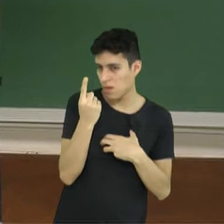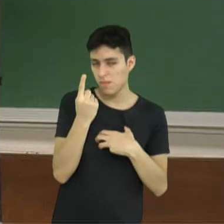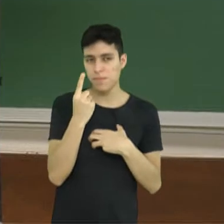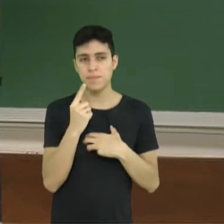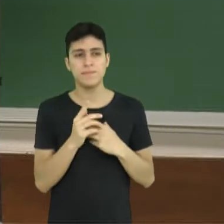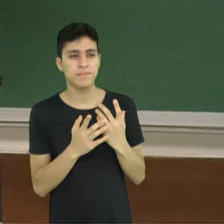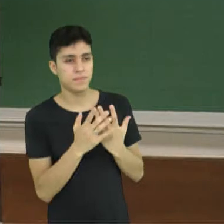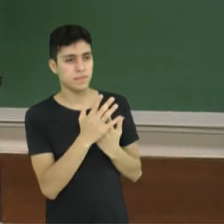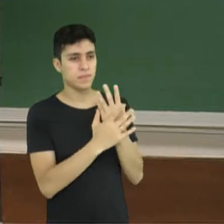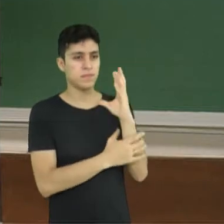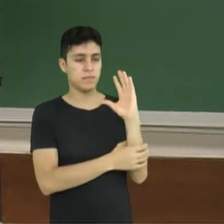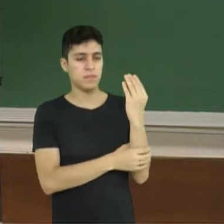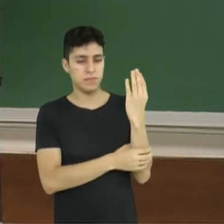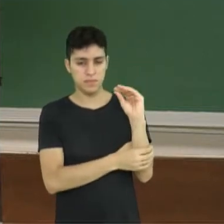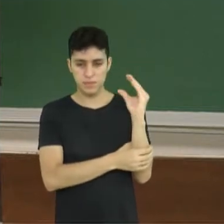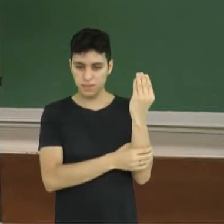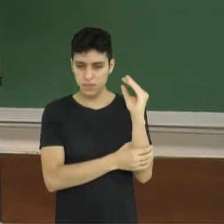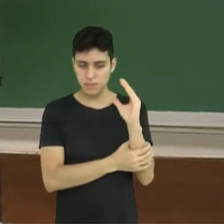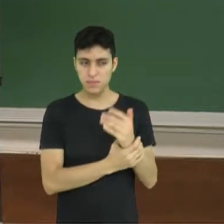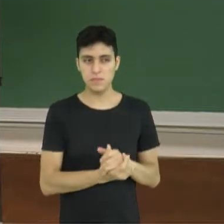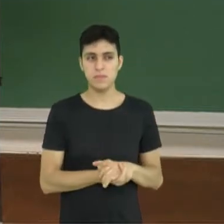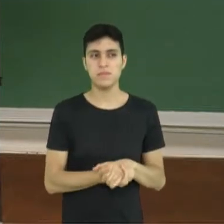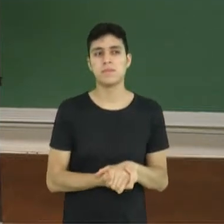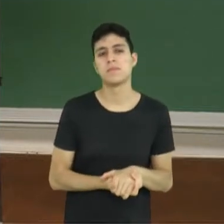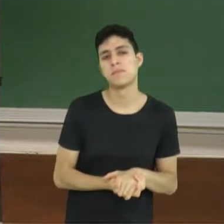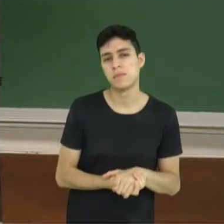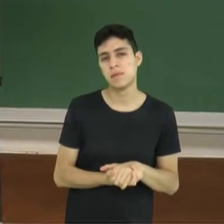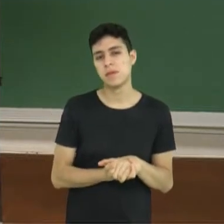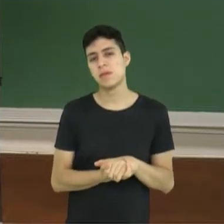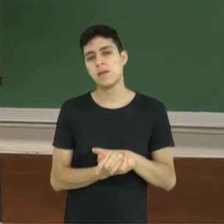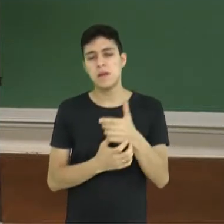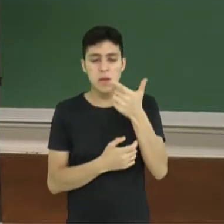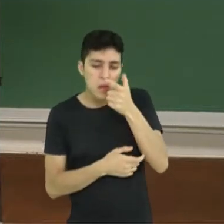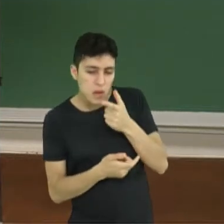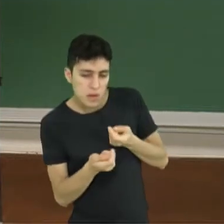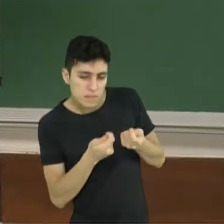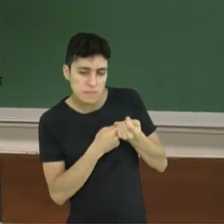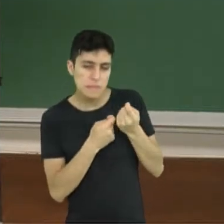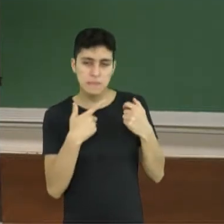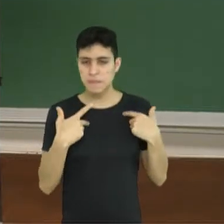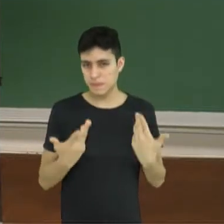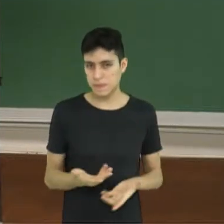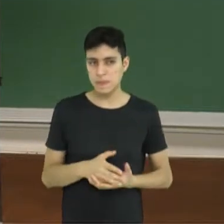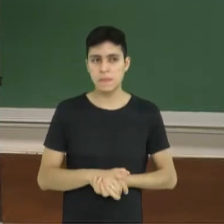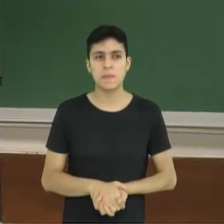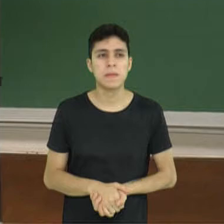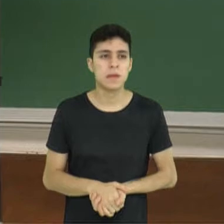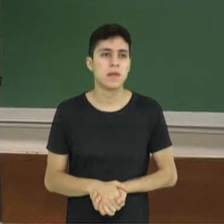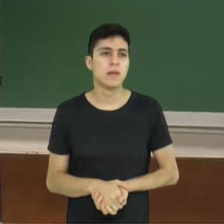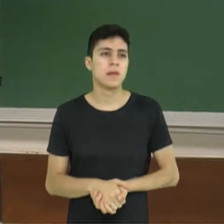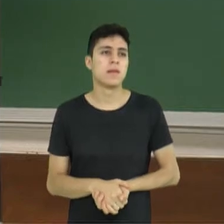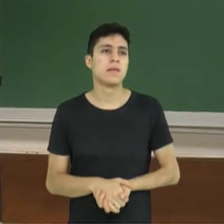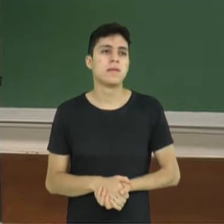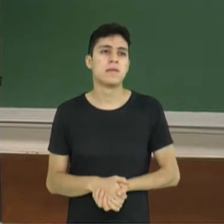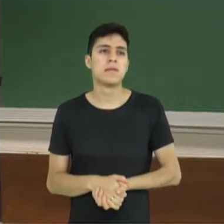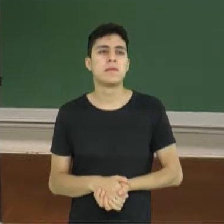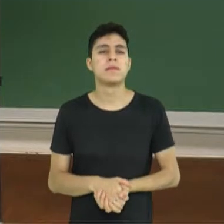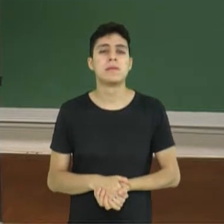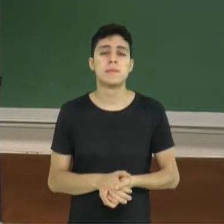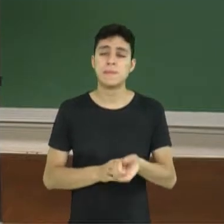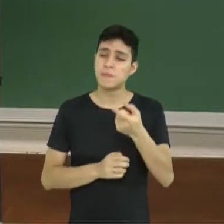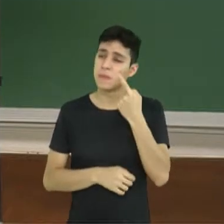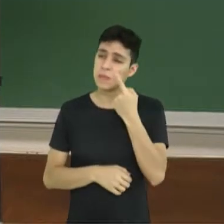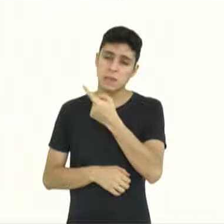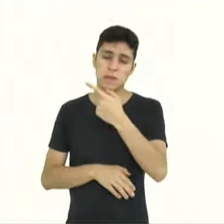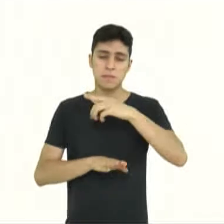mão. Então, o buraco você andava, ali você volta a ter uma mão, só que você coordena tudo ali, tá? E o